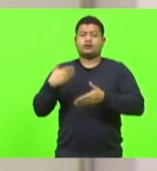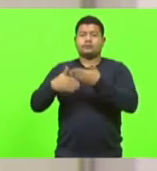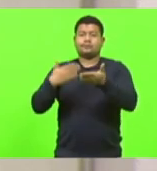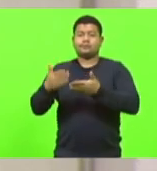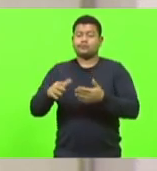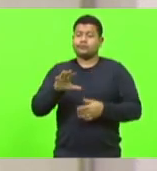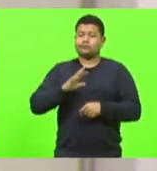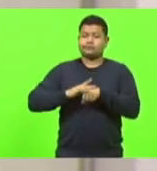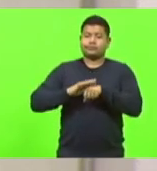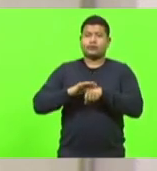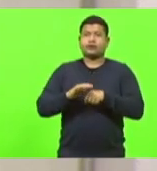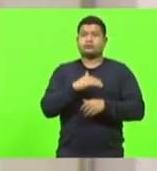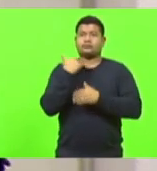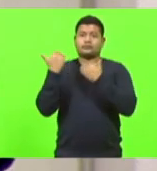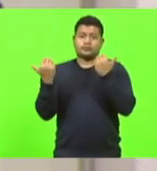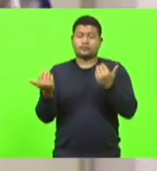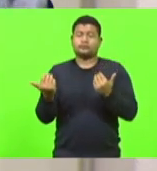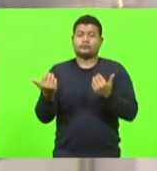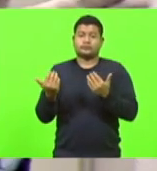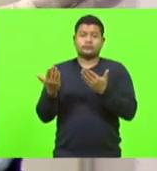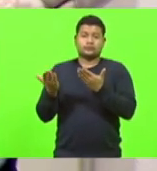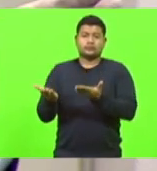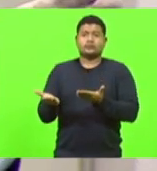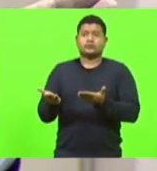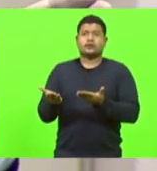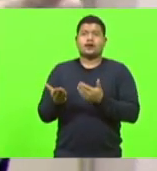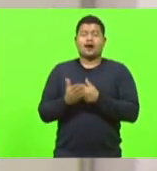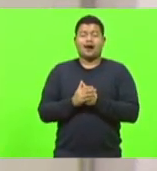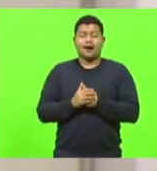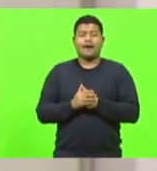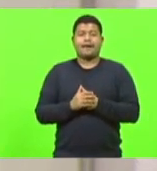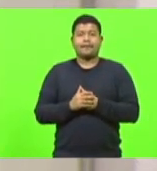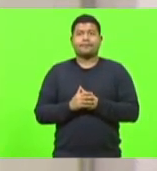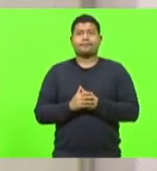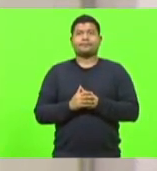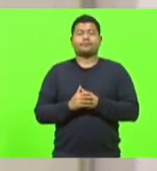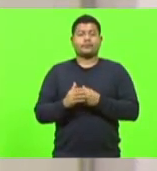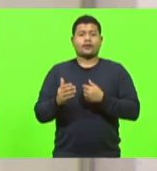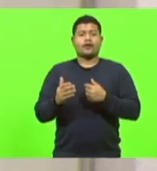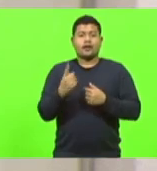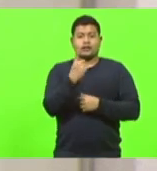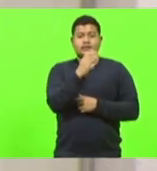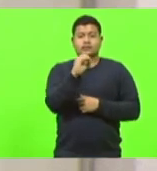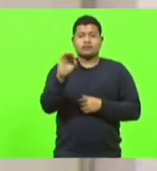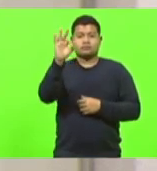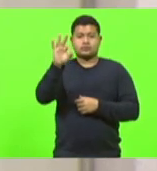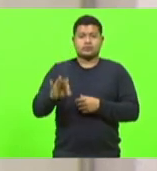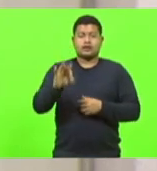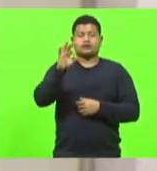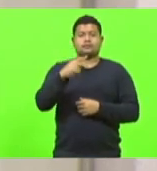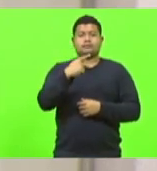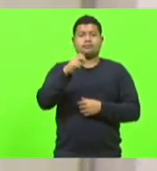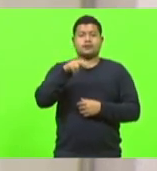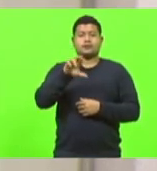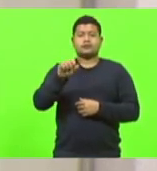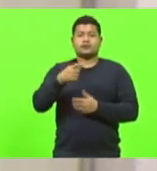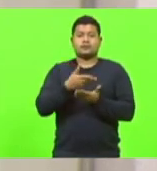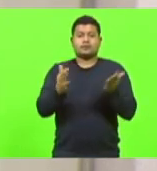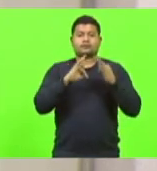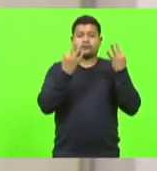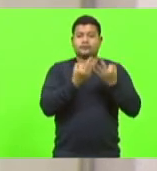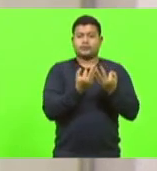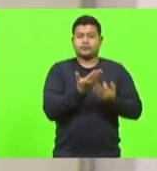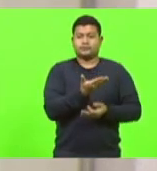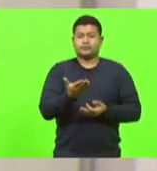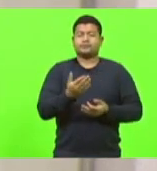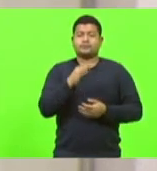Deputado José Milton Scheffer morreu em serviço ou em razão dele 100 porcento de pensão integral para os seus dependentes não só